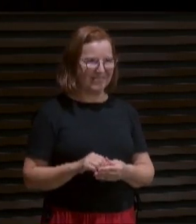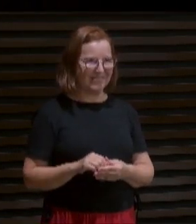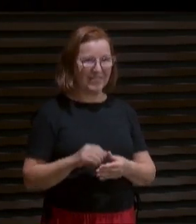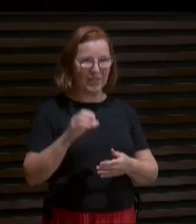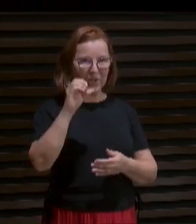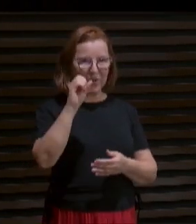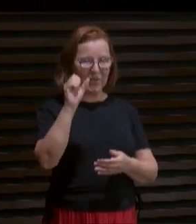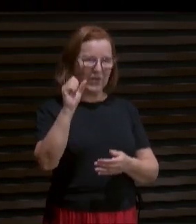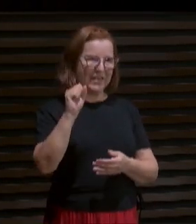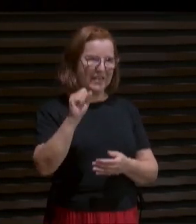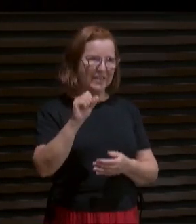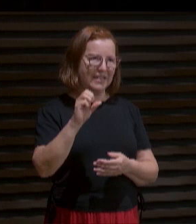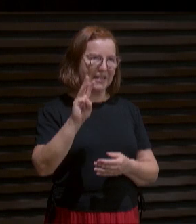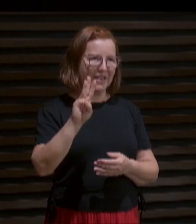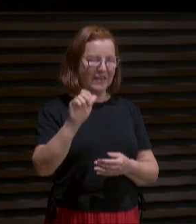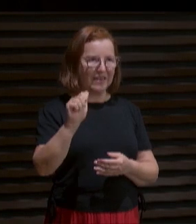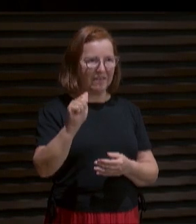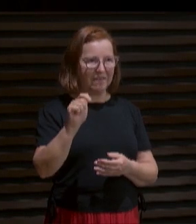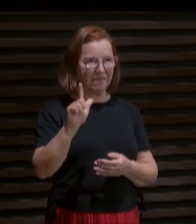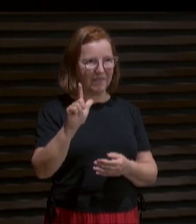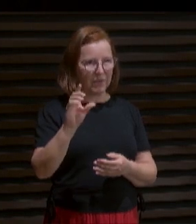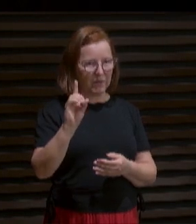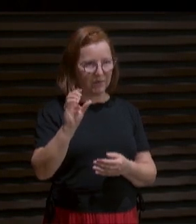Oswald Chambers.